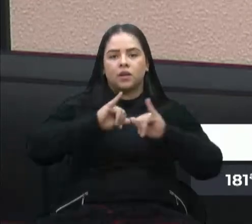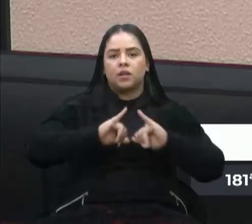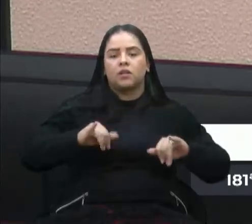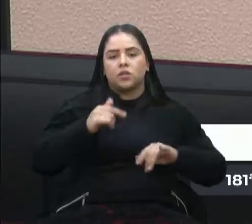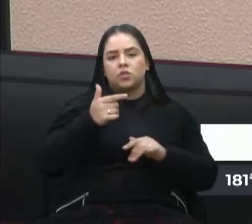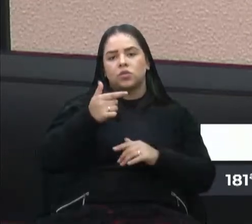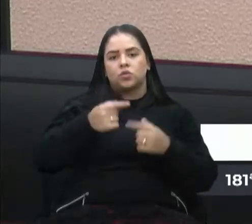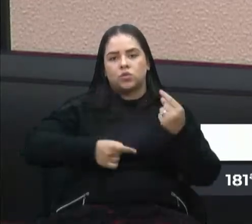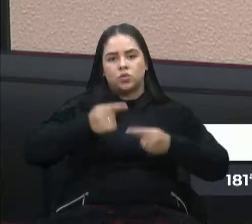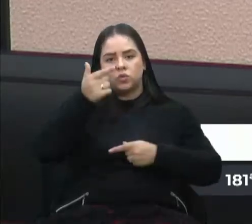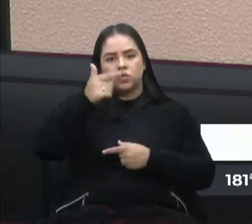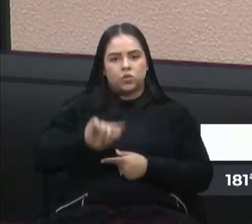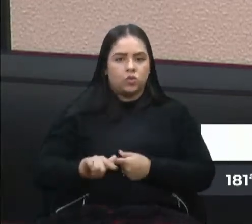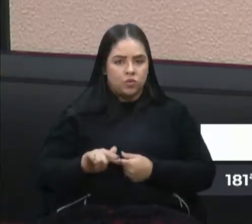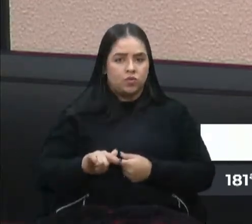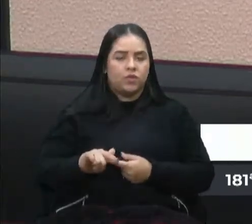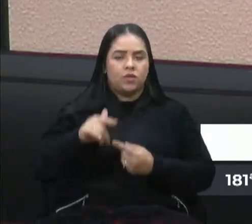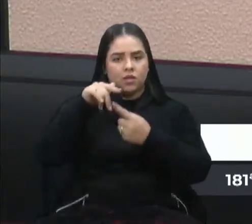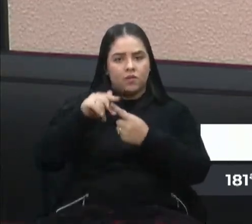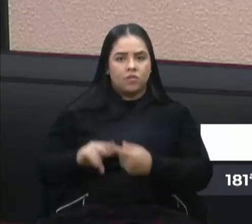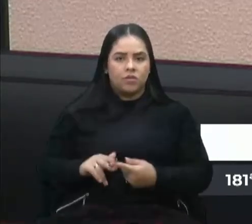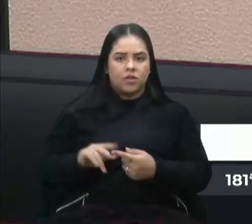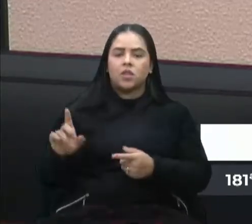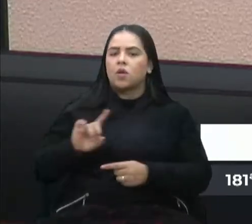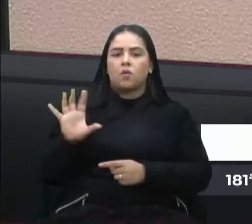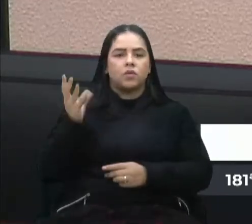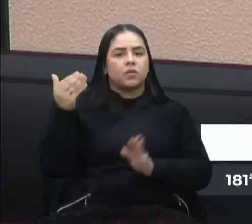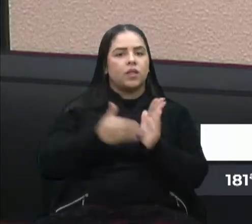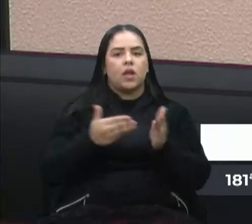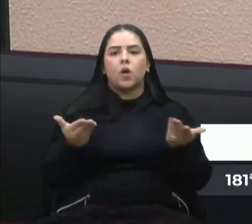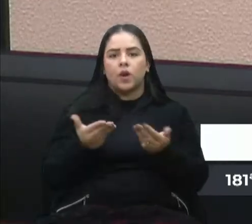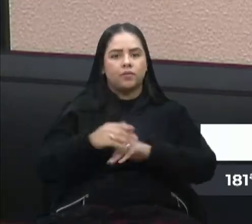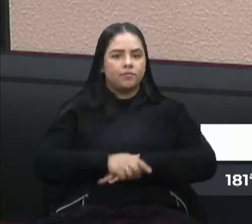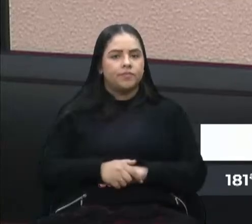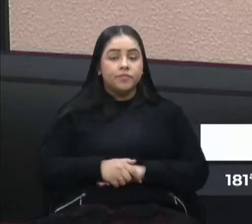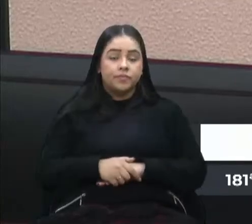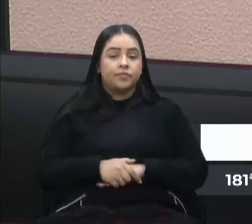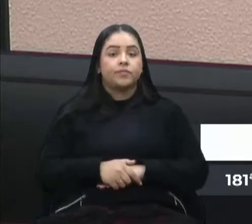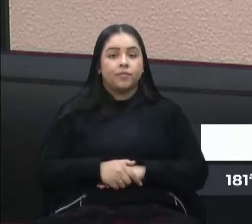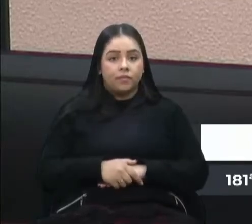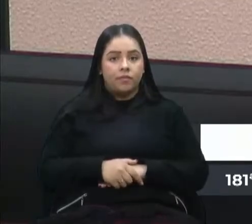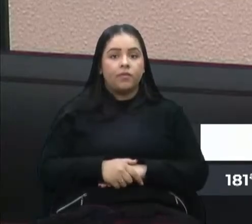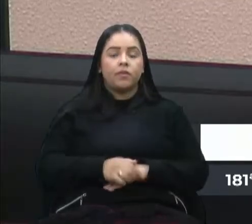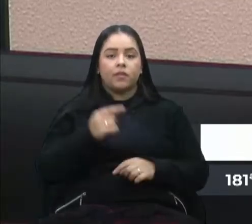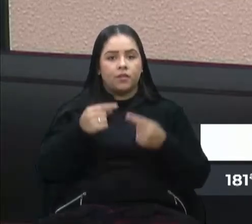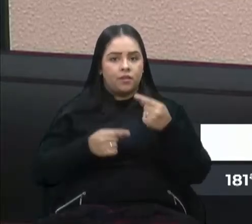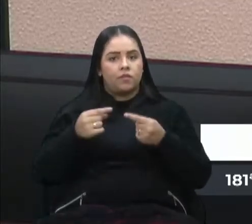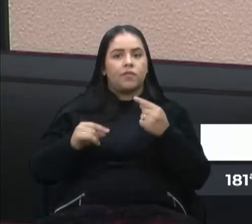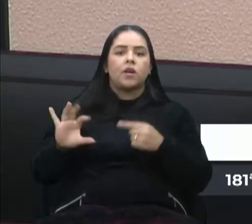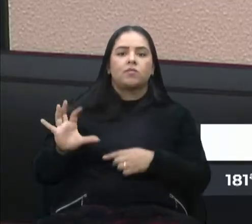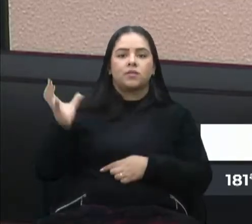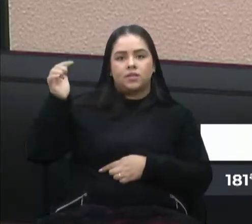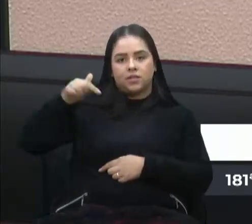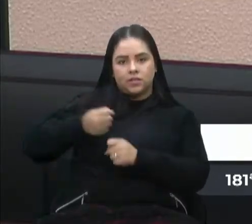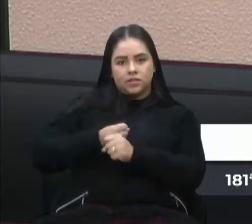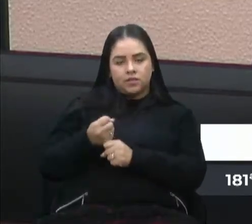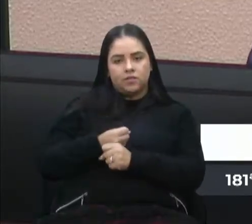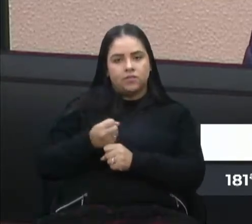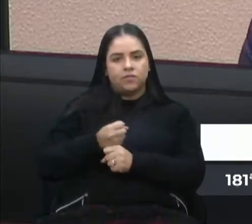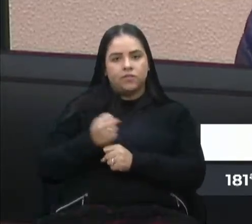Pacto Federativo e as reformas. Não aconteceram até agora. Então, o debate nacional vai vir esse ano aqui. E